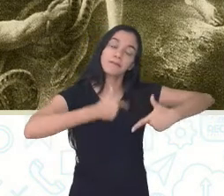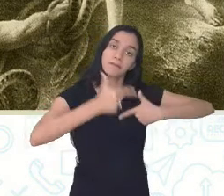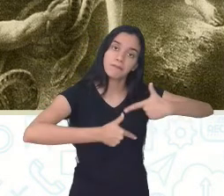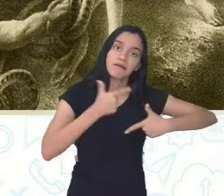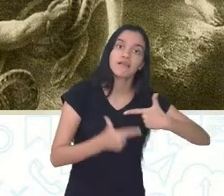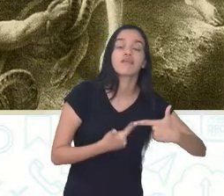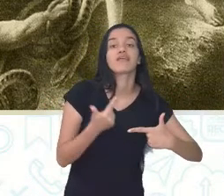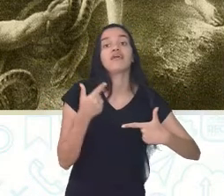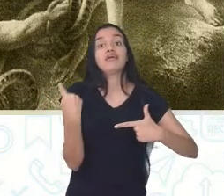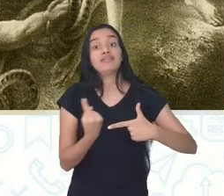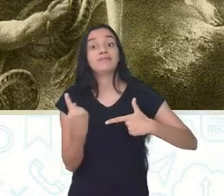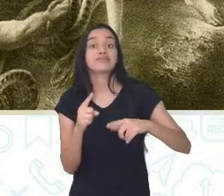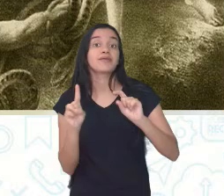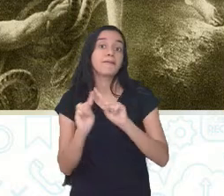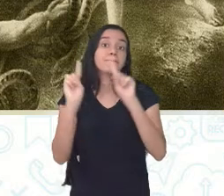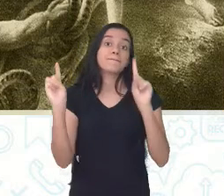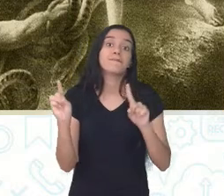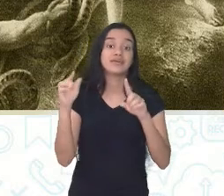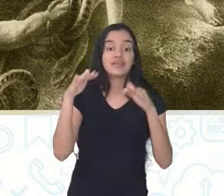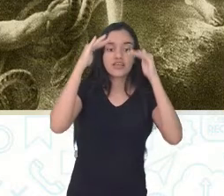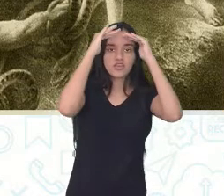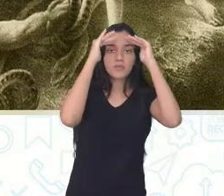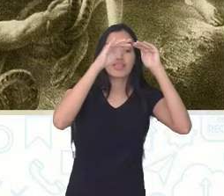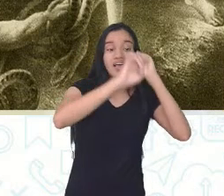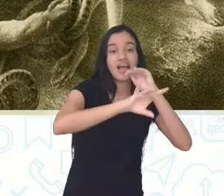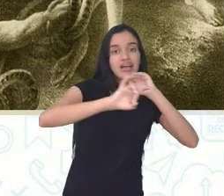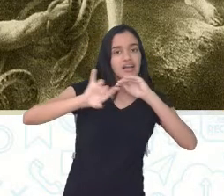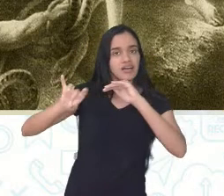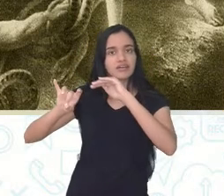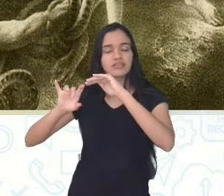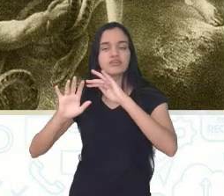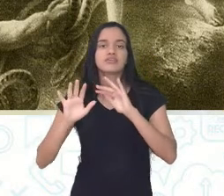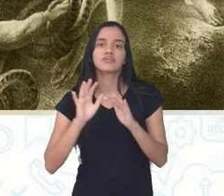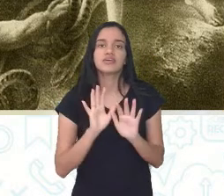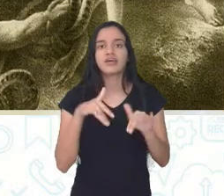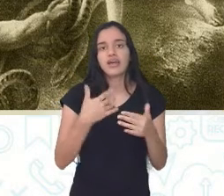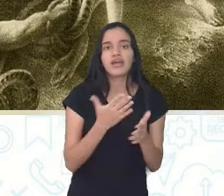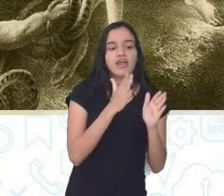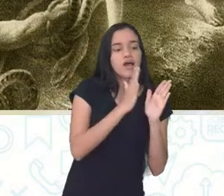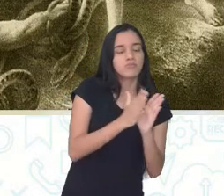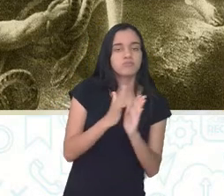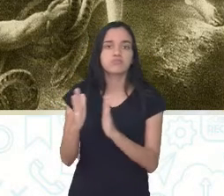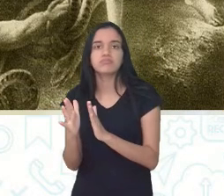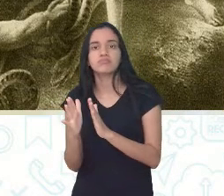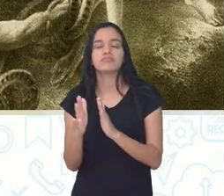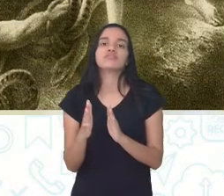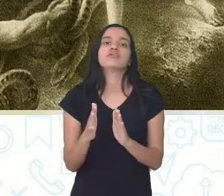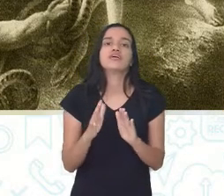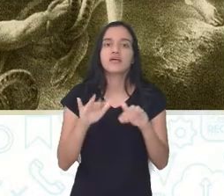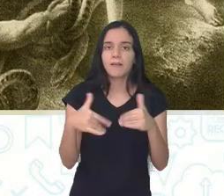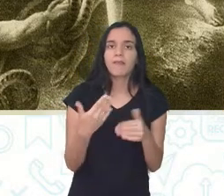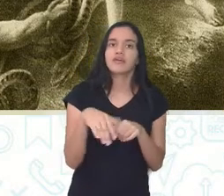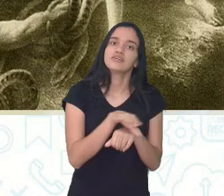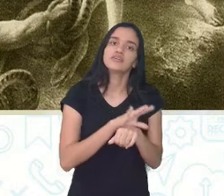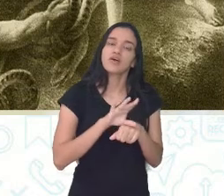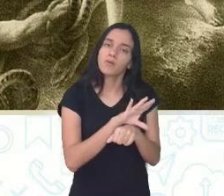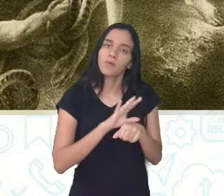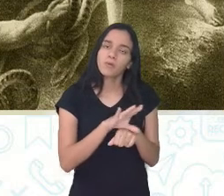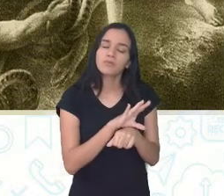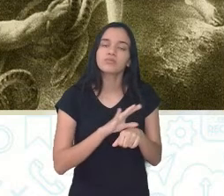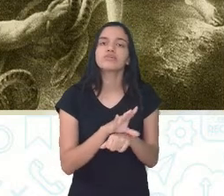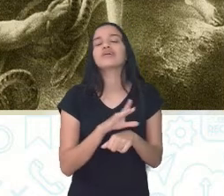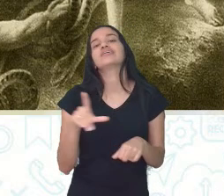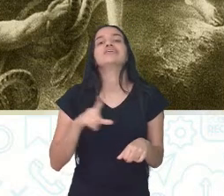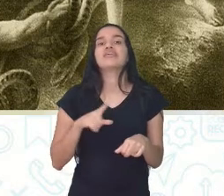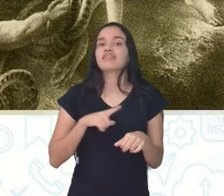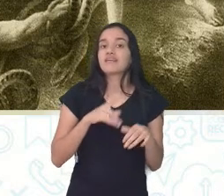independentes, mas precisando um respeitar o outro. Então, era dividido o poder, né? Nessa Constituição teve